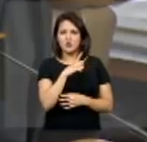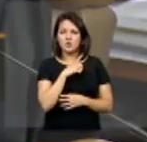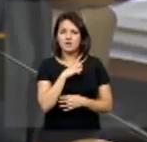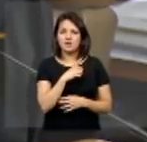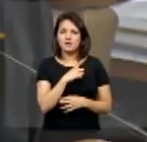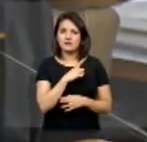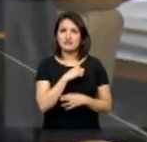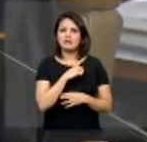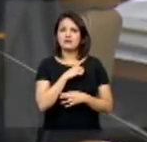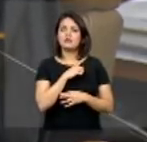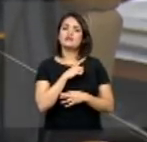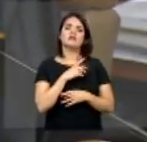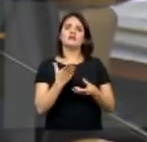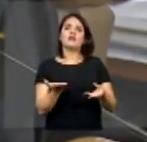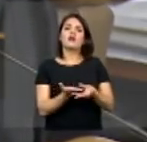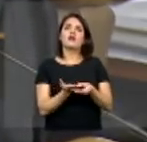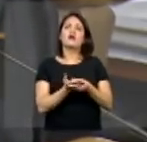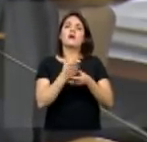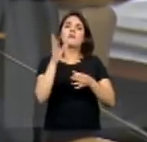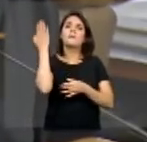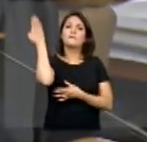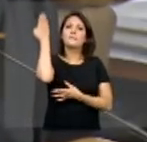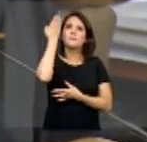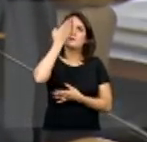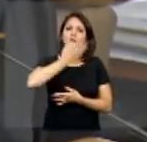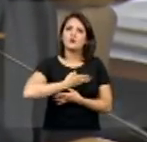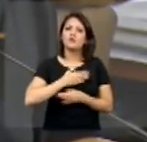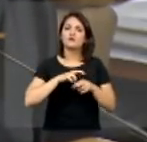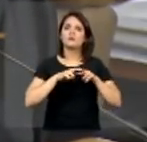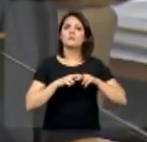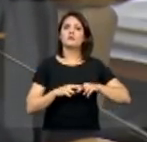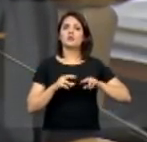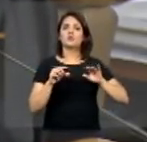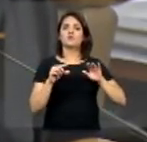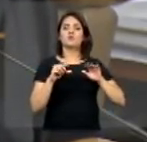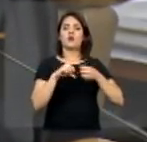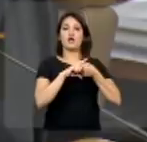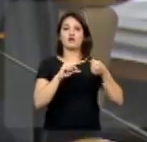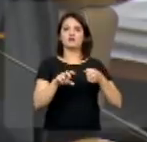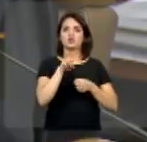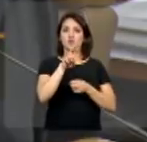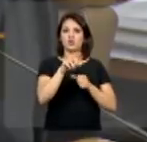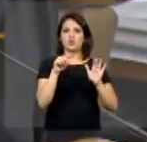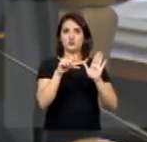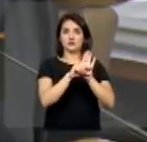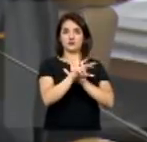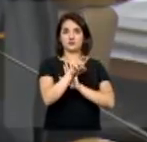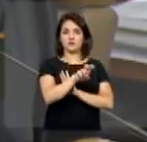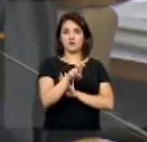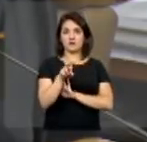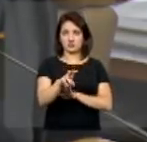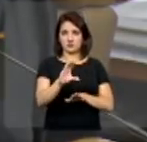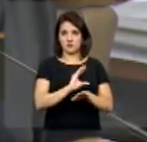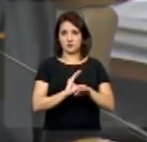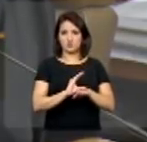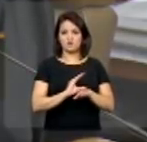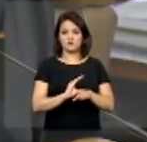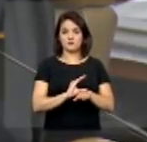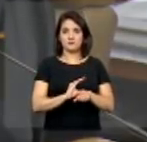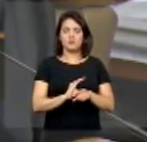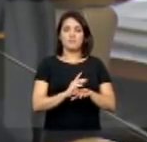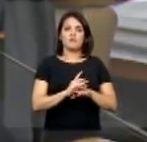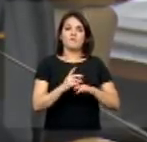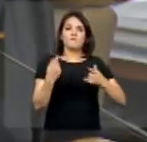inciso 5º melhor dizendo artigo 5º e 55 da constituição deveria